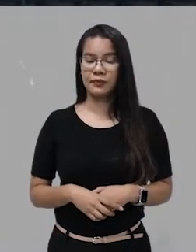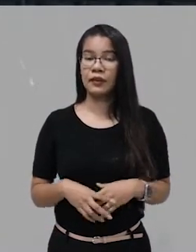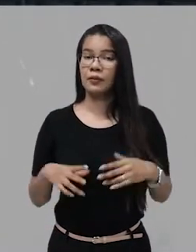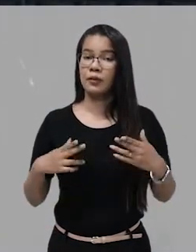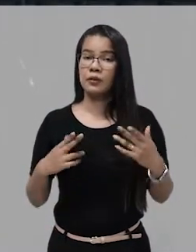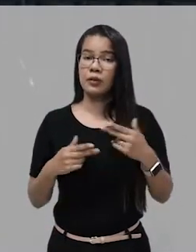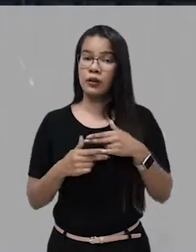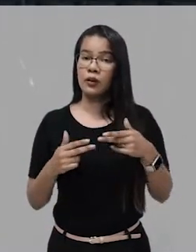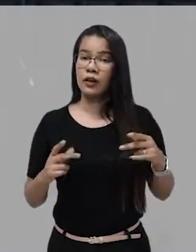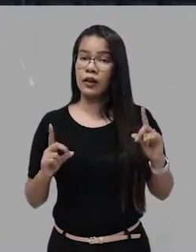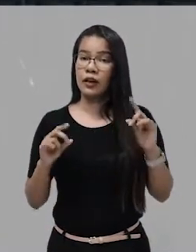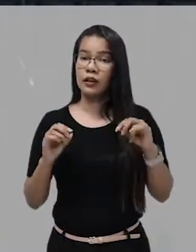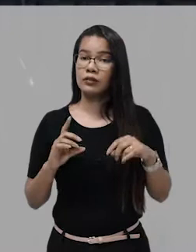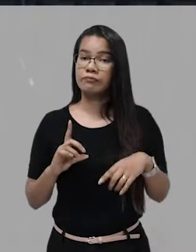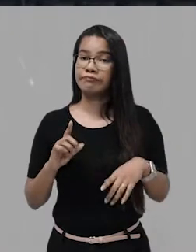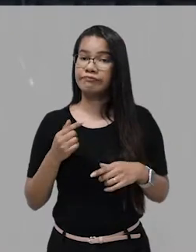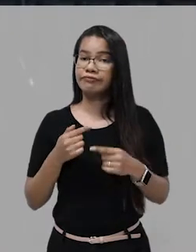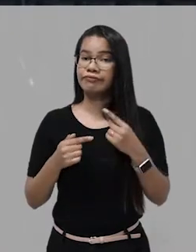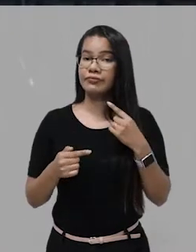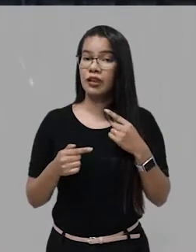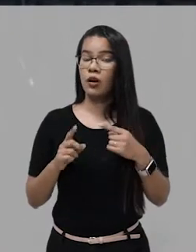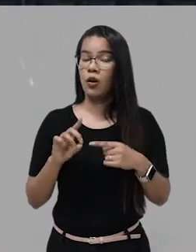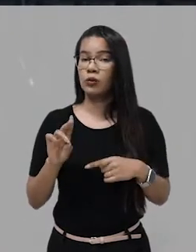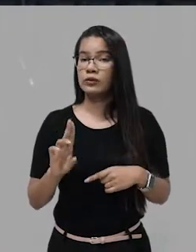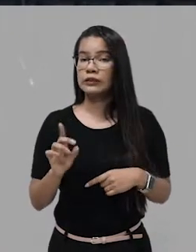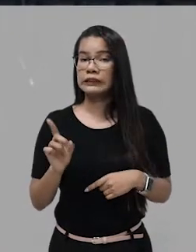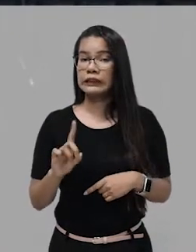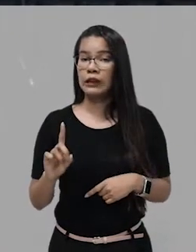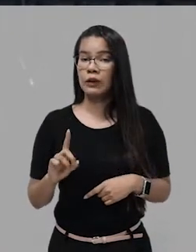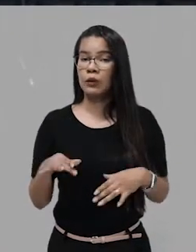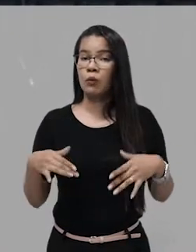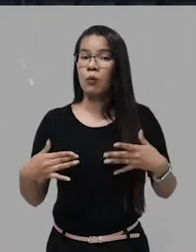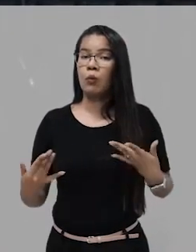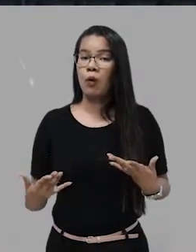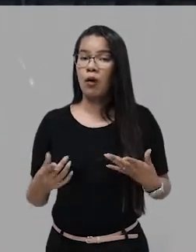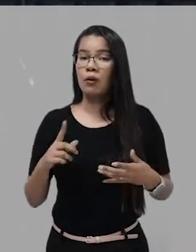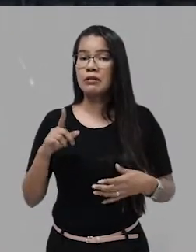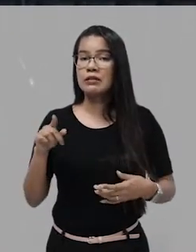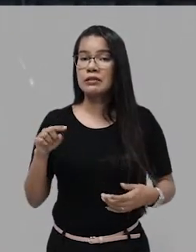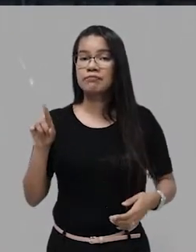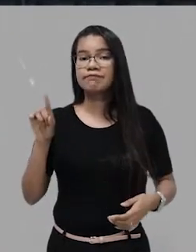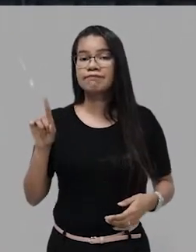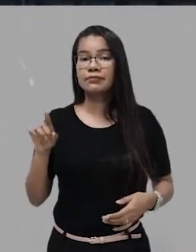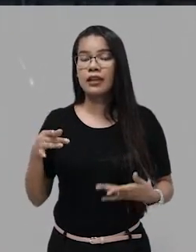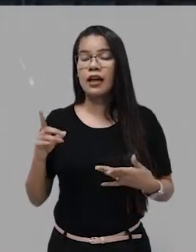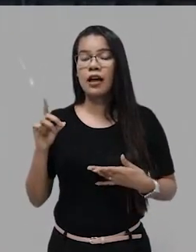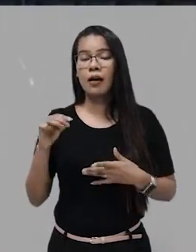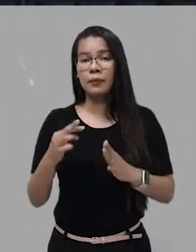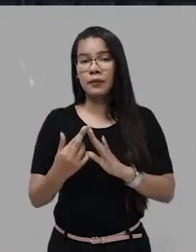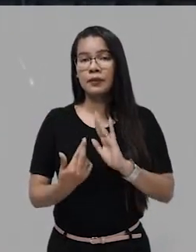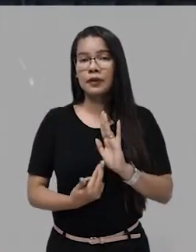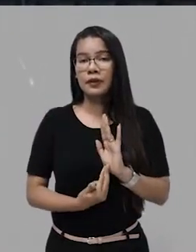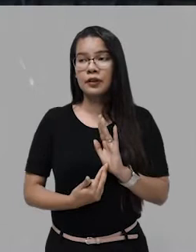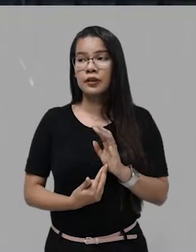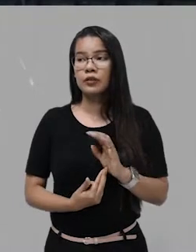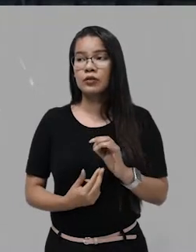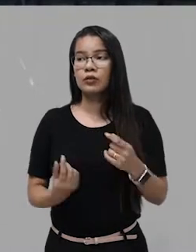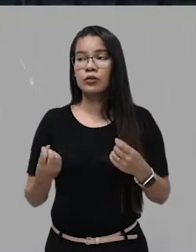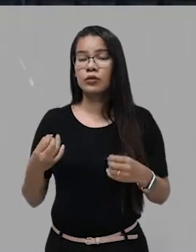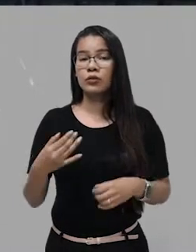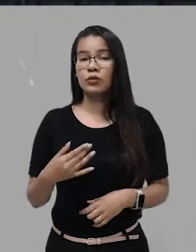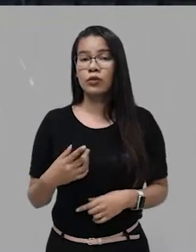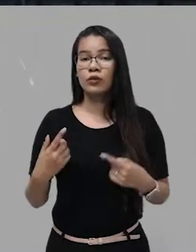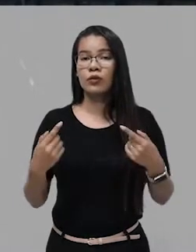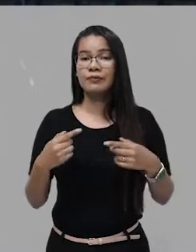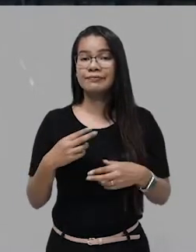mesma coisa, é dobrado ou não, acento agudo, acento circunflexo. Essa aí foi uma das regras do novo acordo